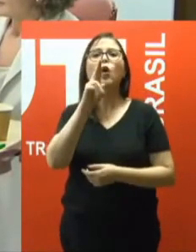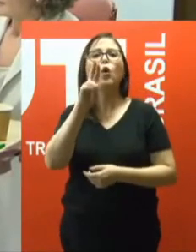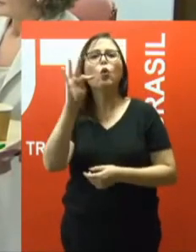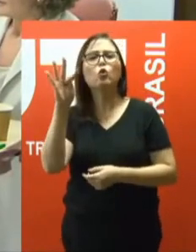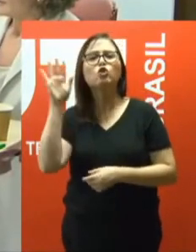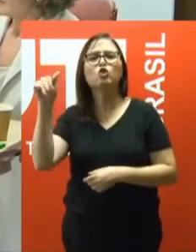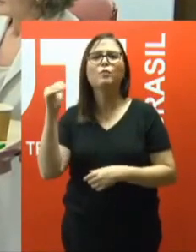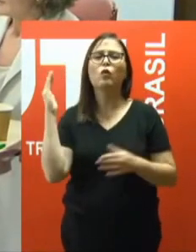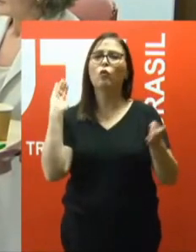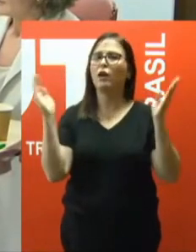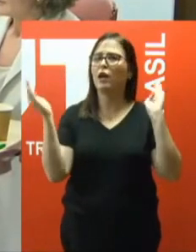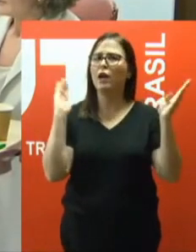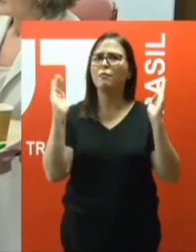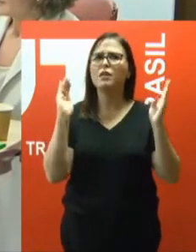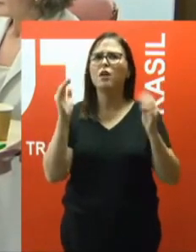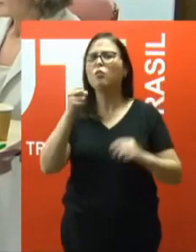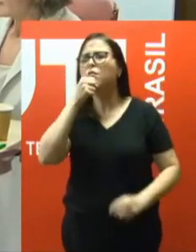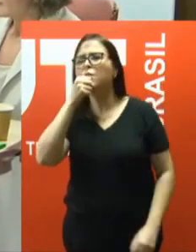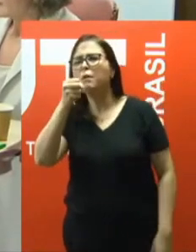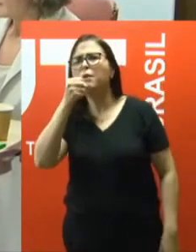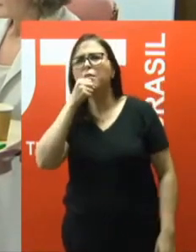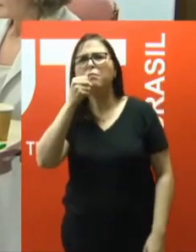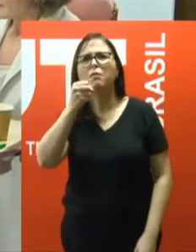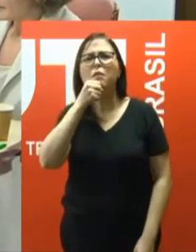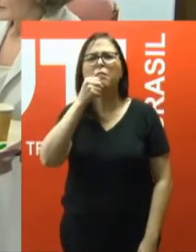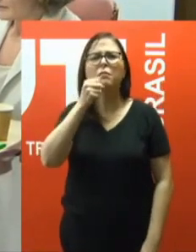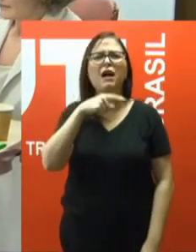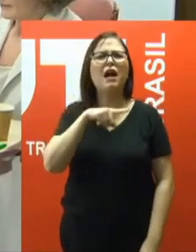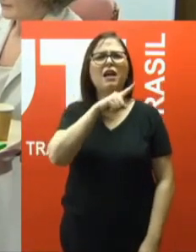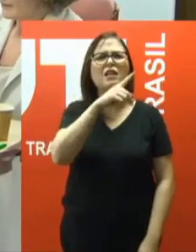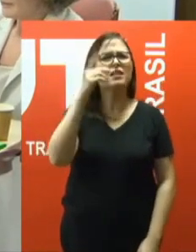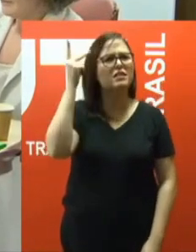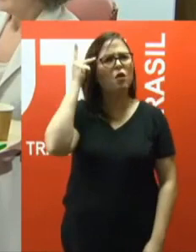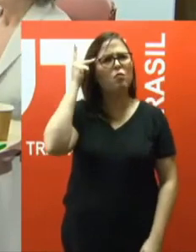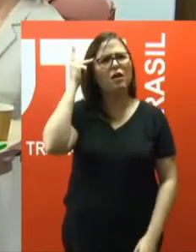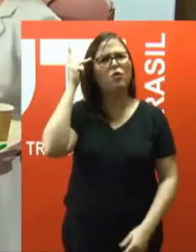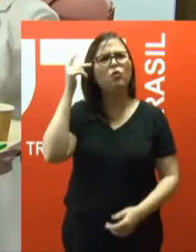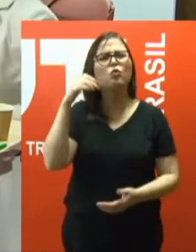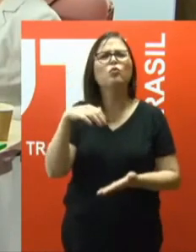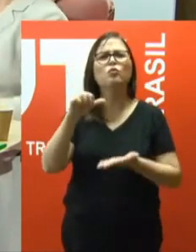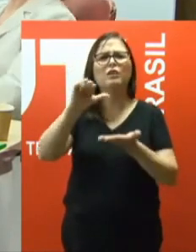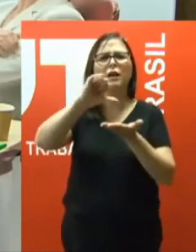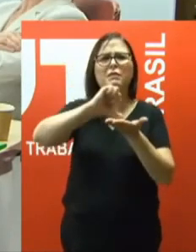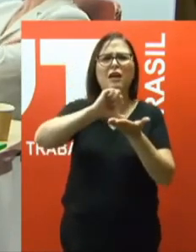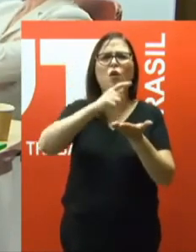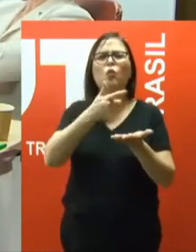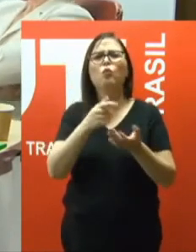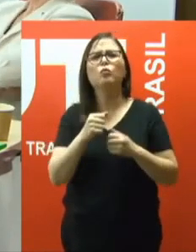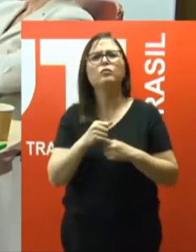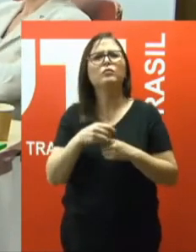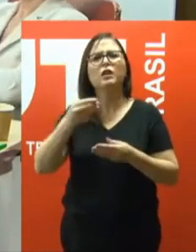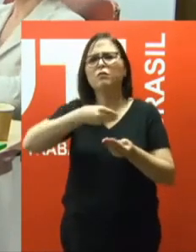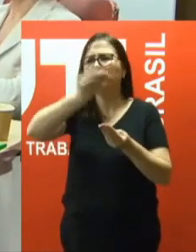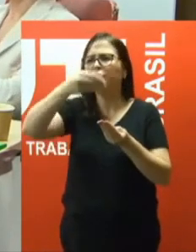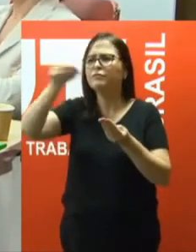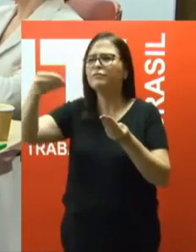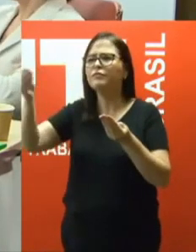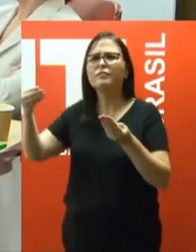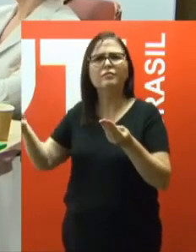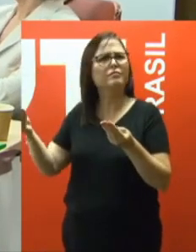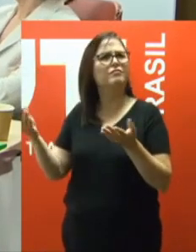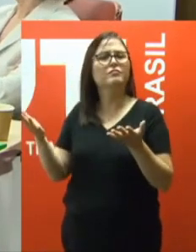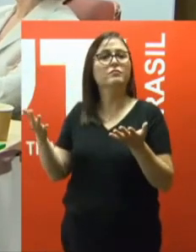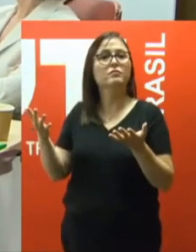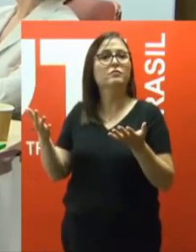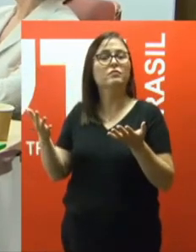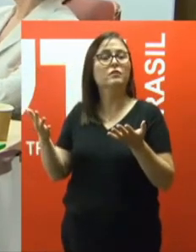num ponto desse aí, General Câmara, ali no Parque Dom Pedro, para denunciar as mazelas e entregar o material, vai